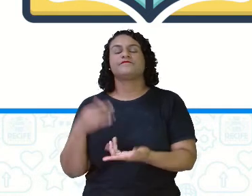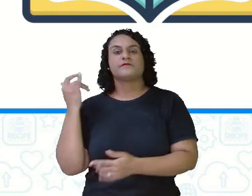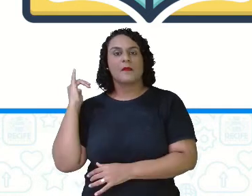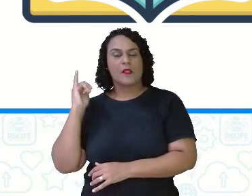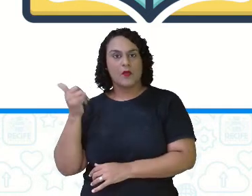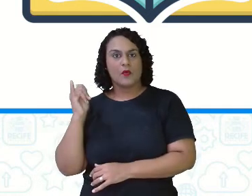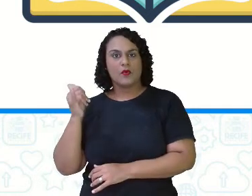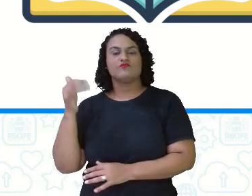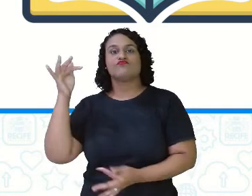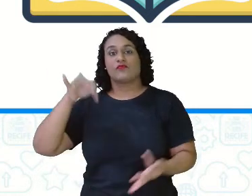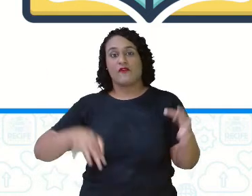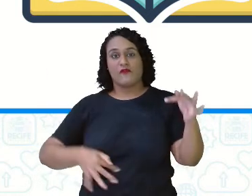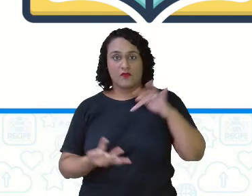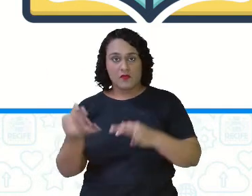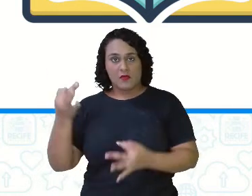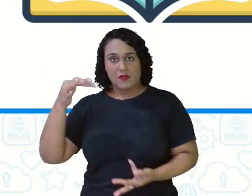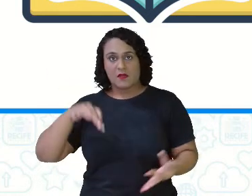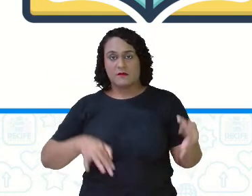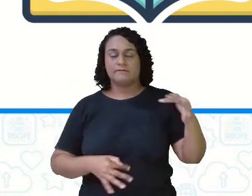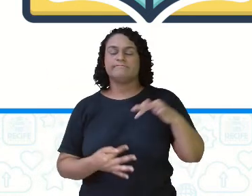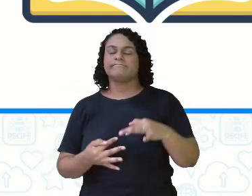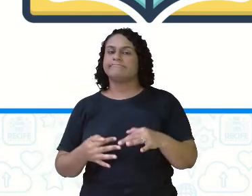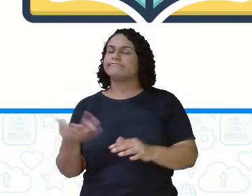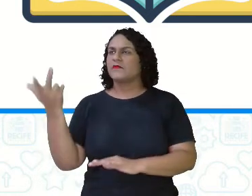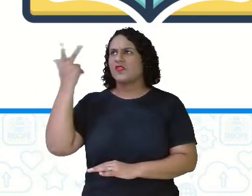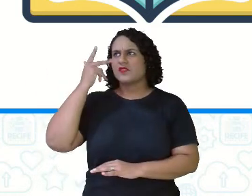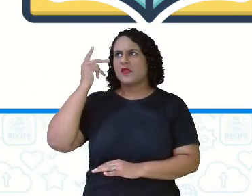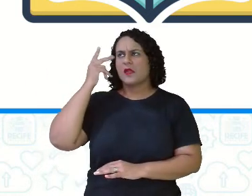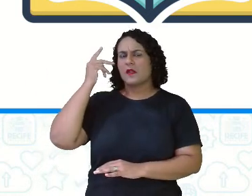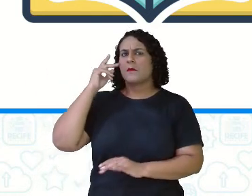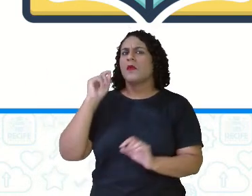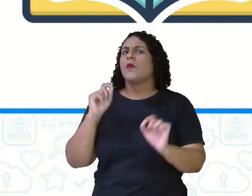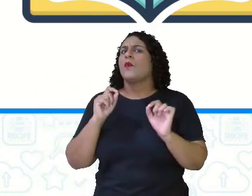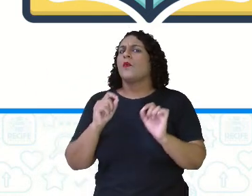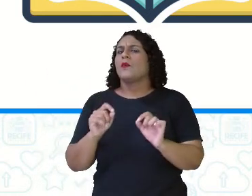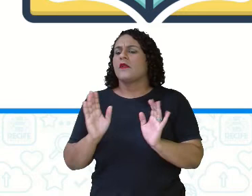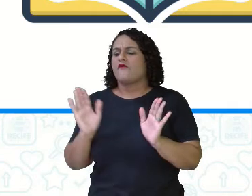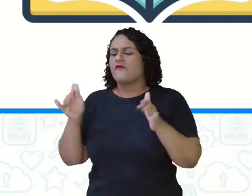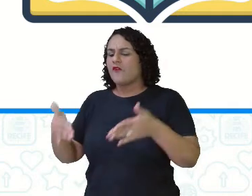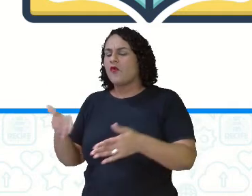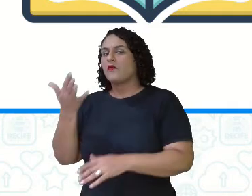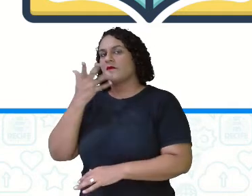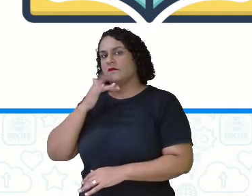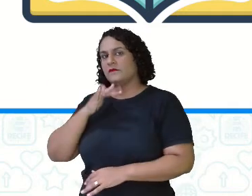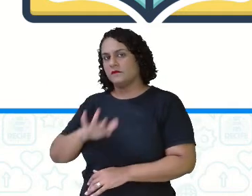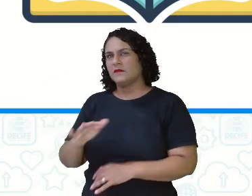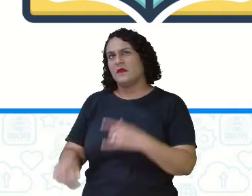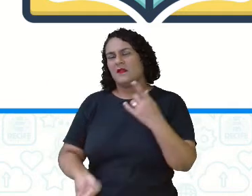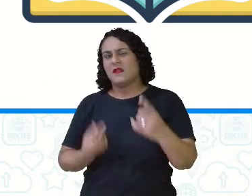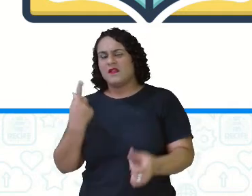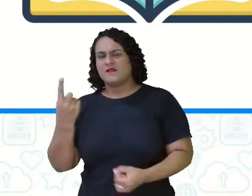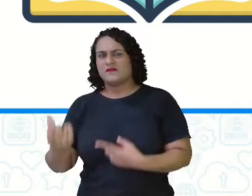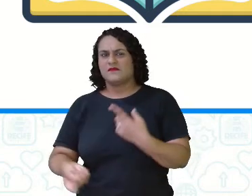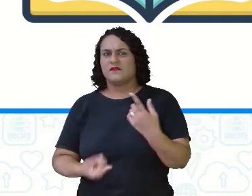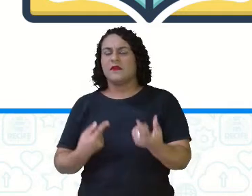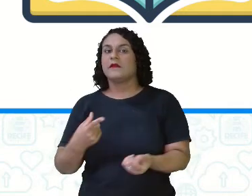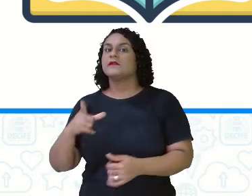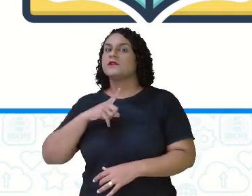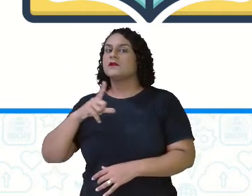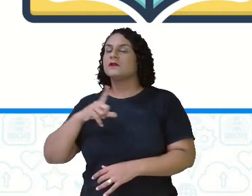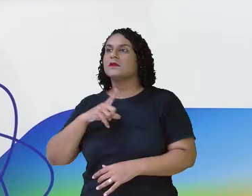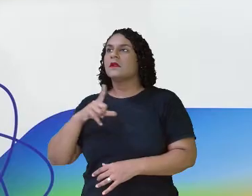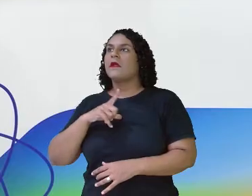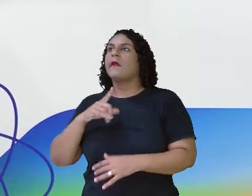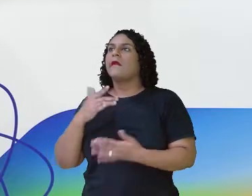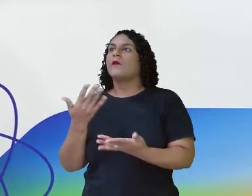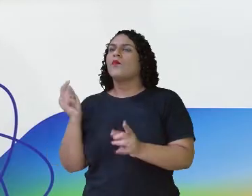ou contos populares. Eles estão geralmente orientados para a criança e muitas vezes incluem uma moral. Vejam